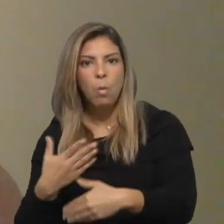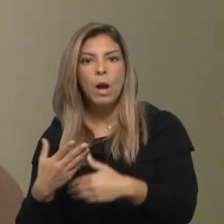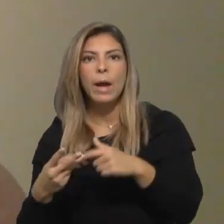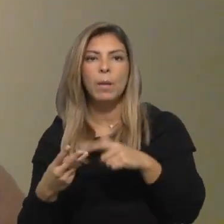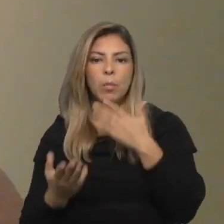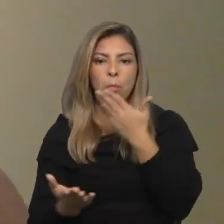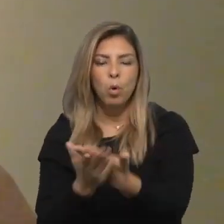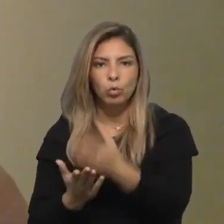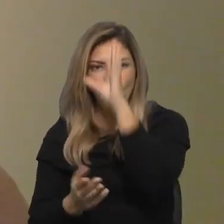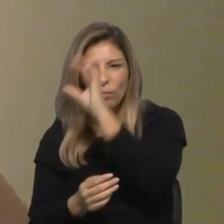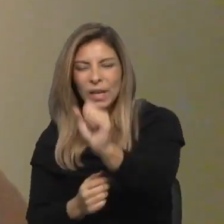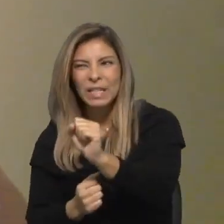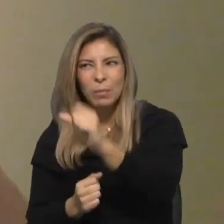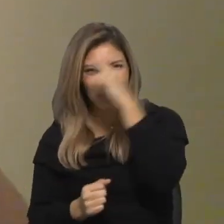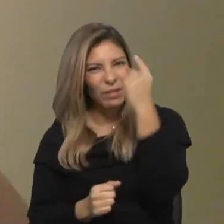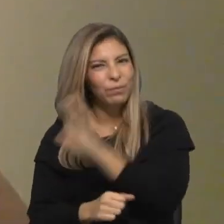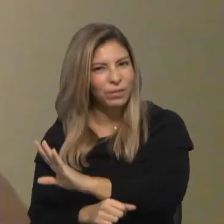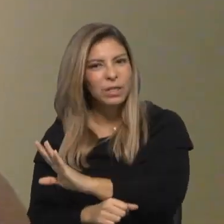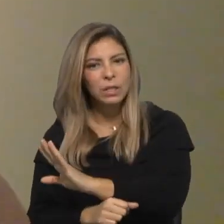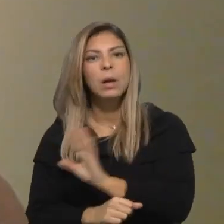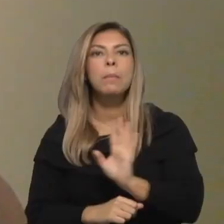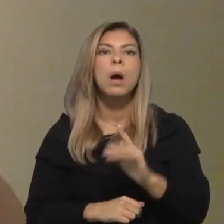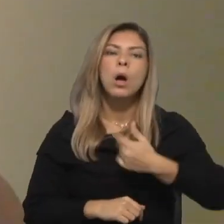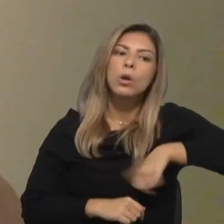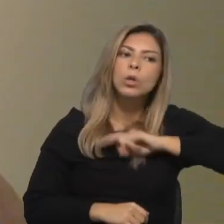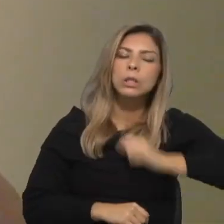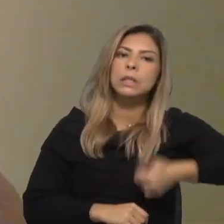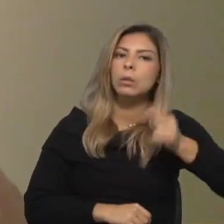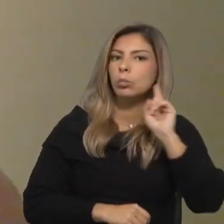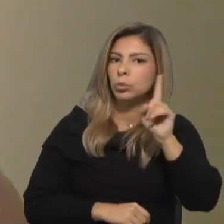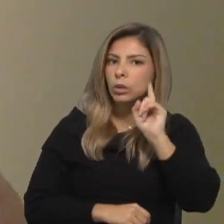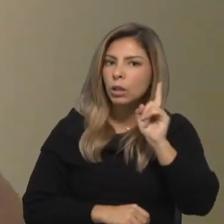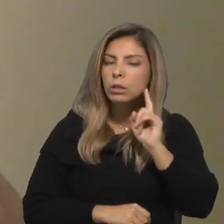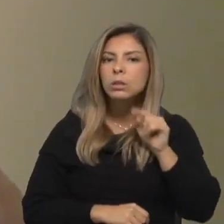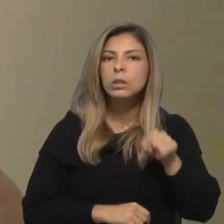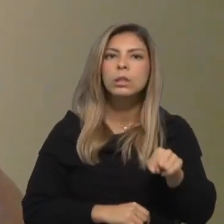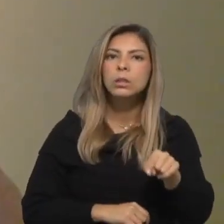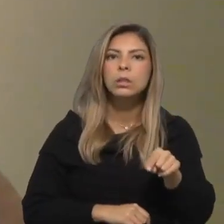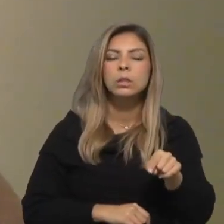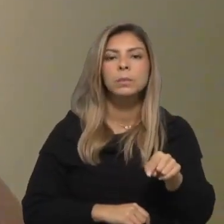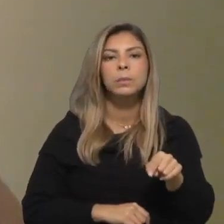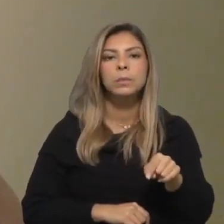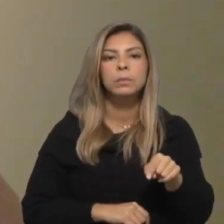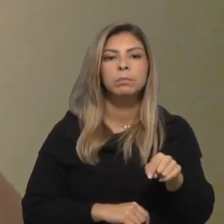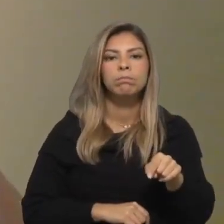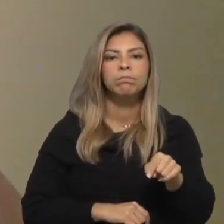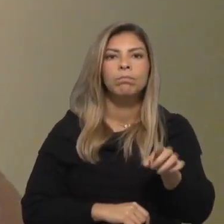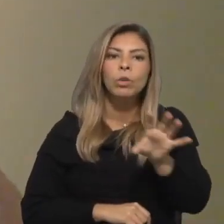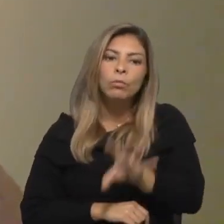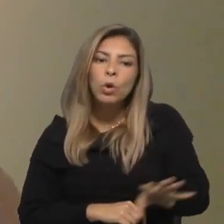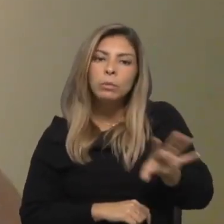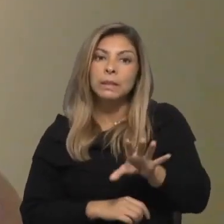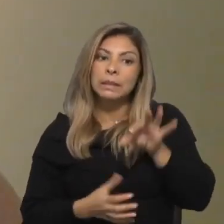esse tipo de coisas. Mas eu diria que o mais importante é o método Visão de Vida, ou Ver, Julgar e